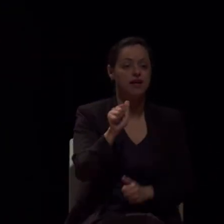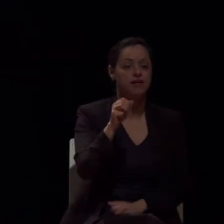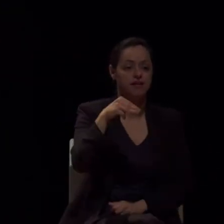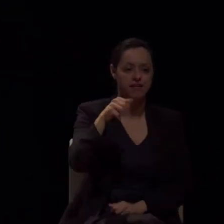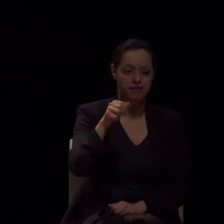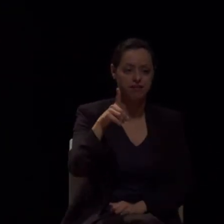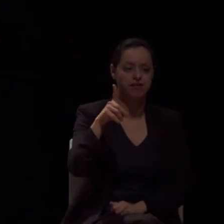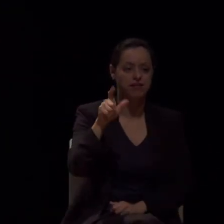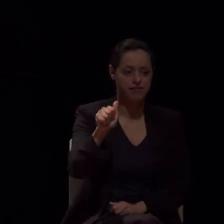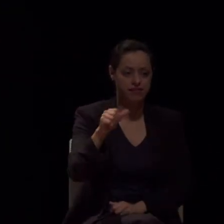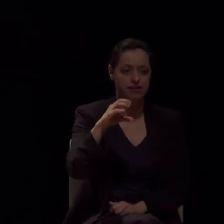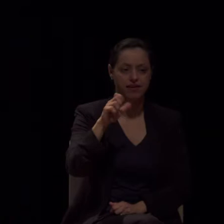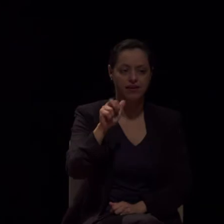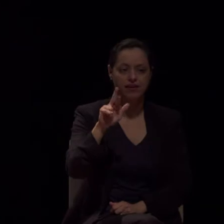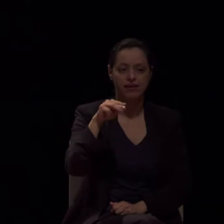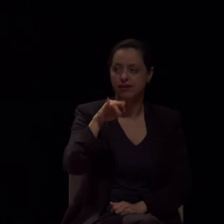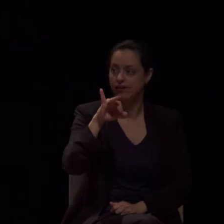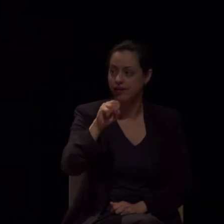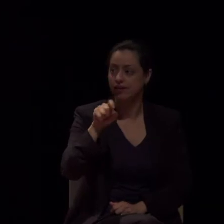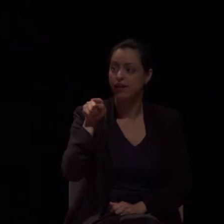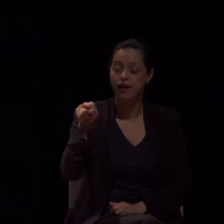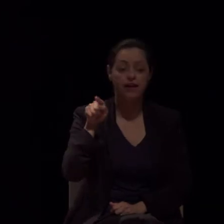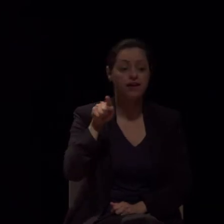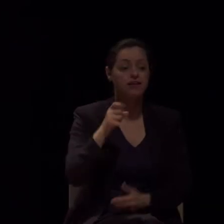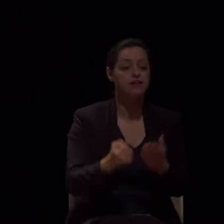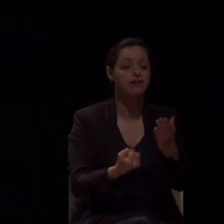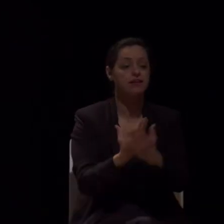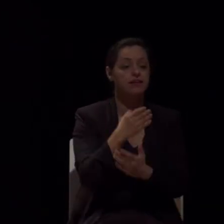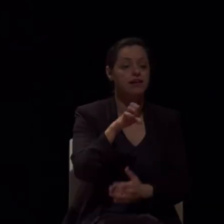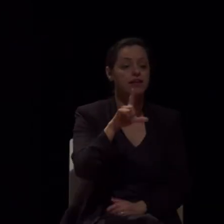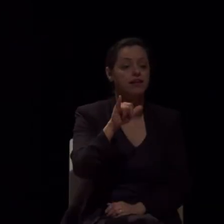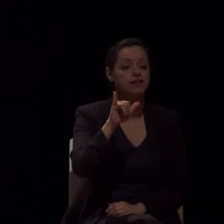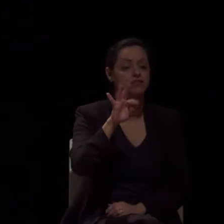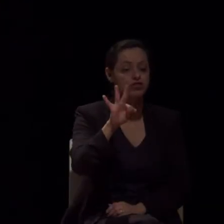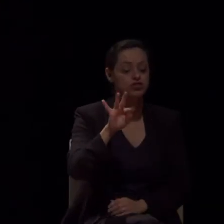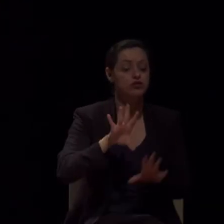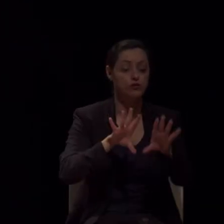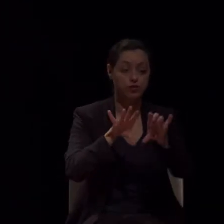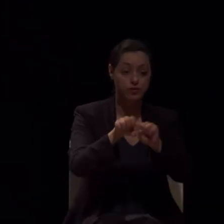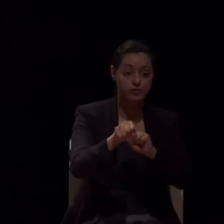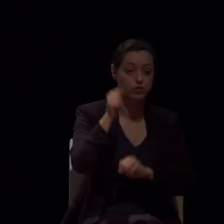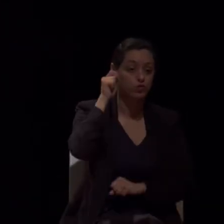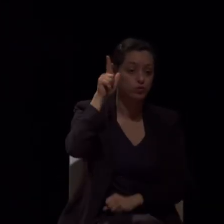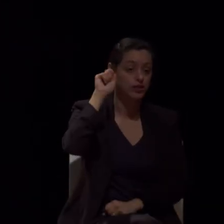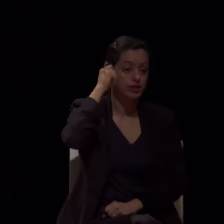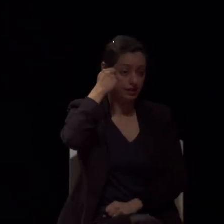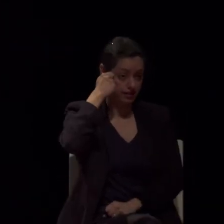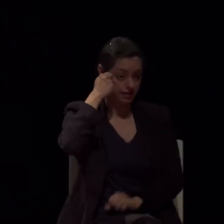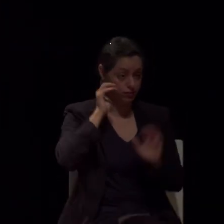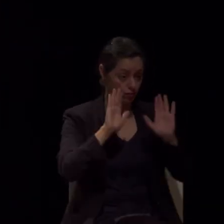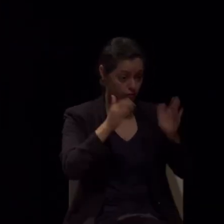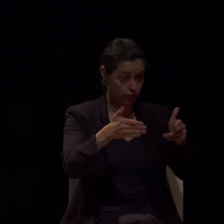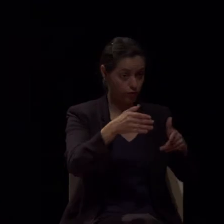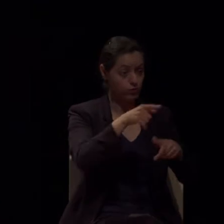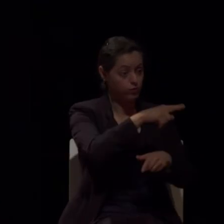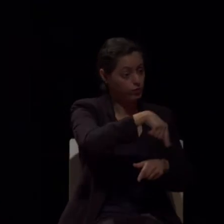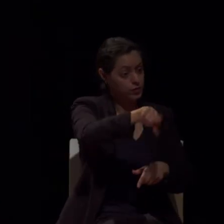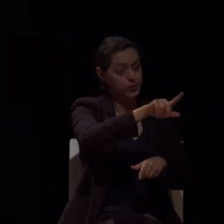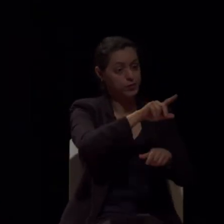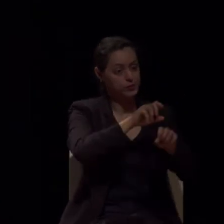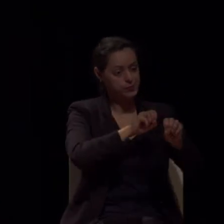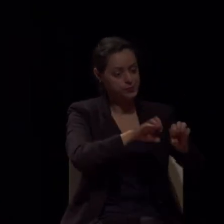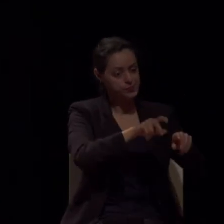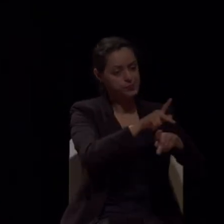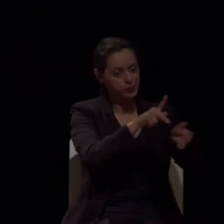das idealizadoras do elite informação em cultura negra para educadores desde é